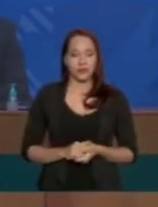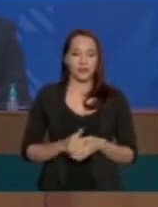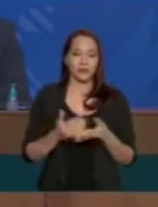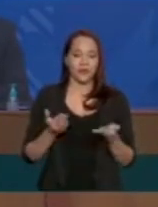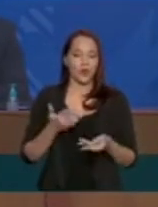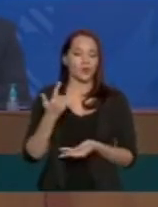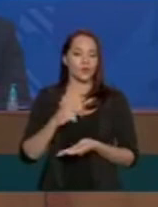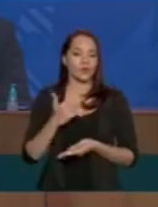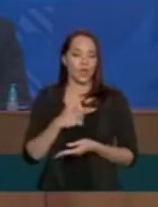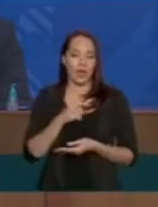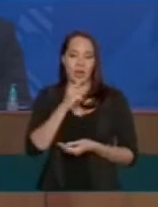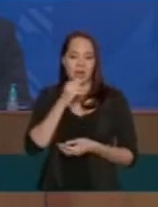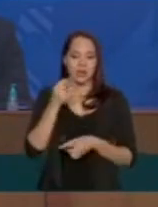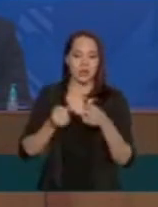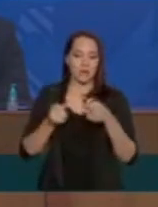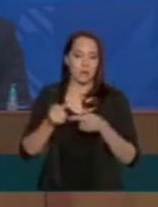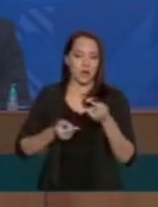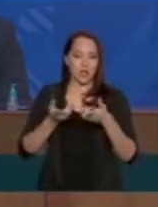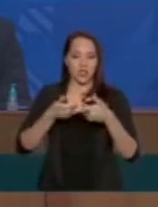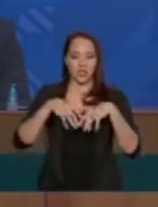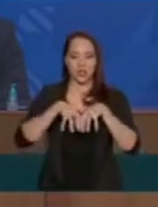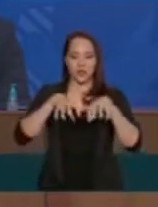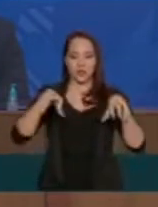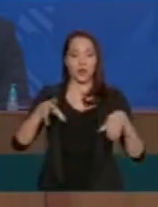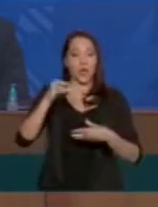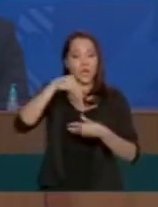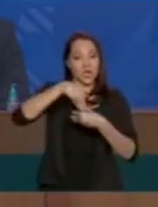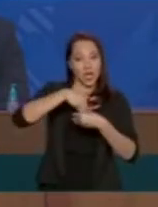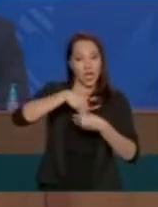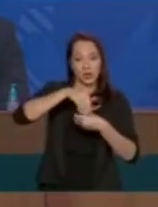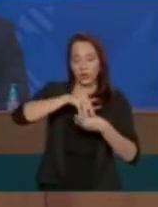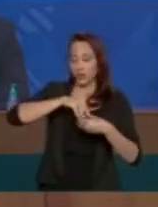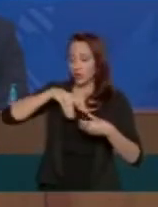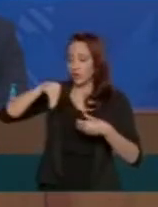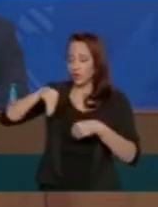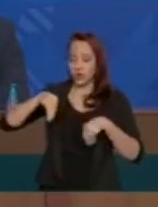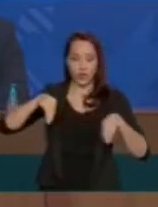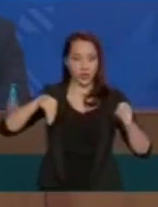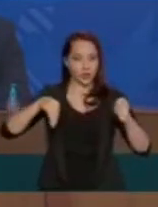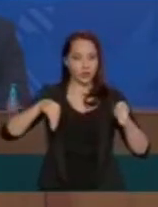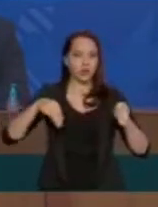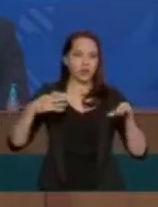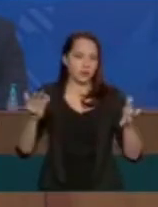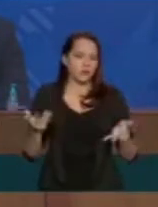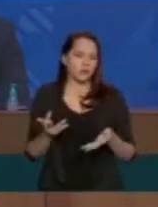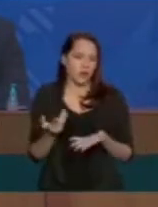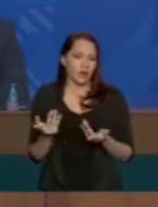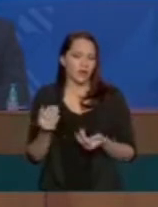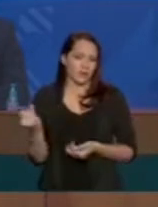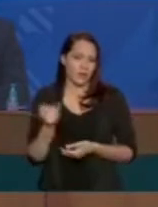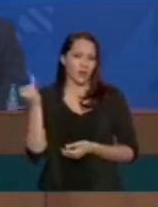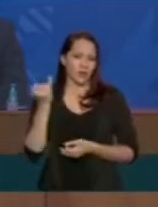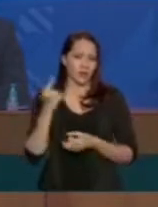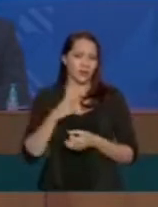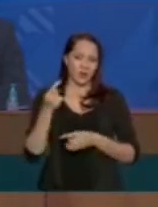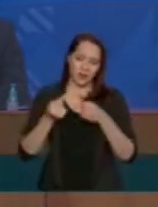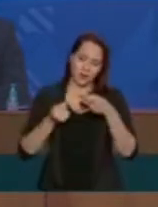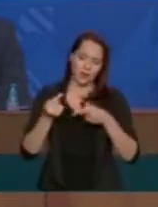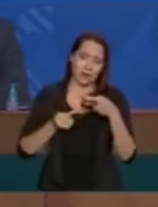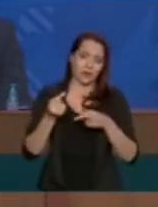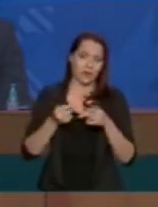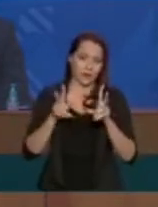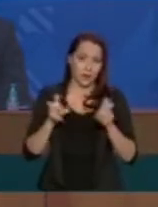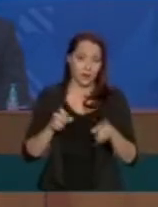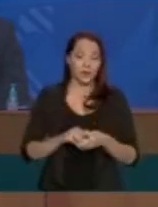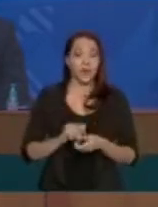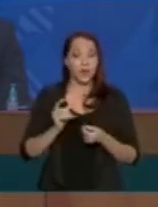não há um debate hoje sobre divisão internamente. Agora, é legítimo se debater o assunto. Agora, para